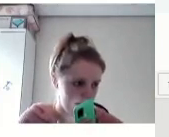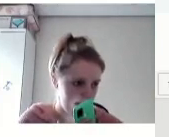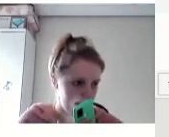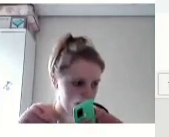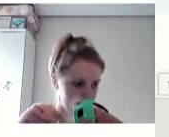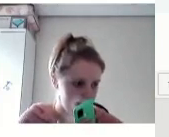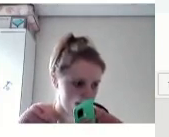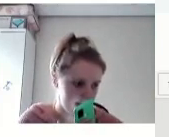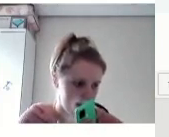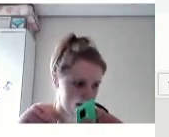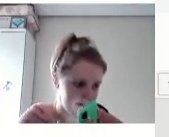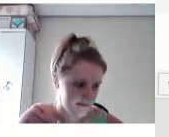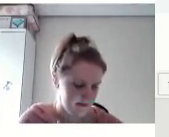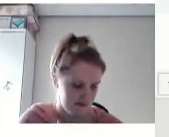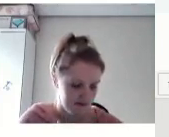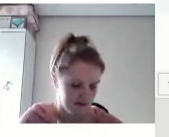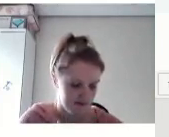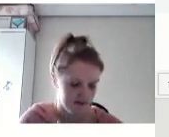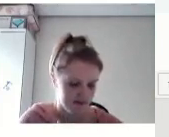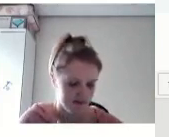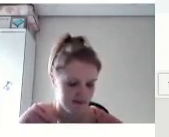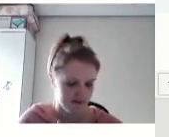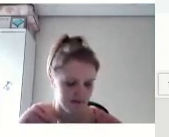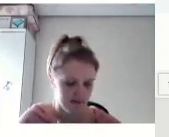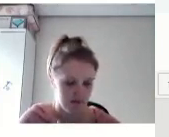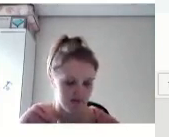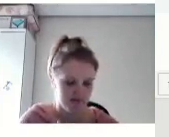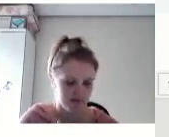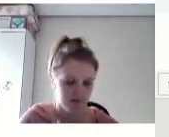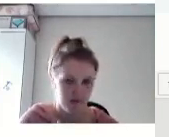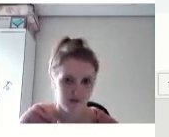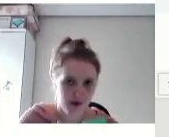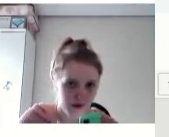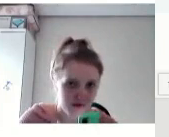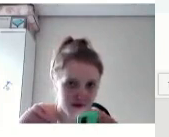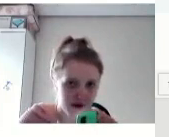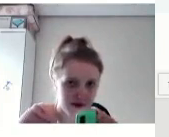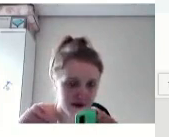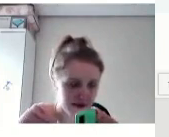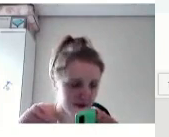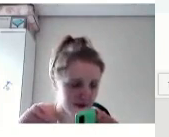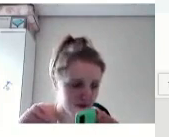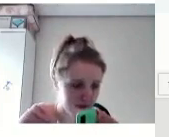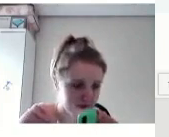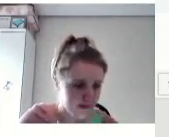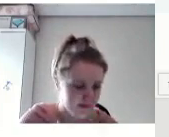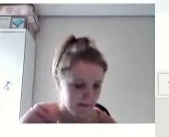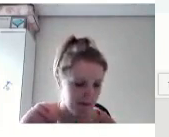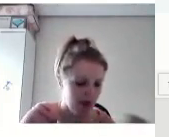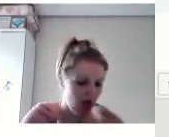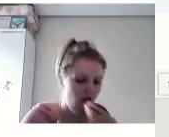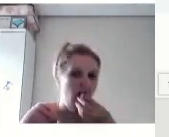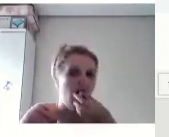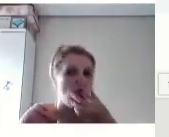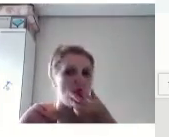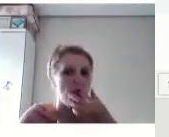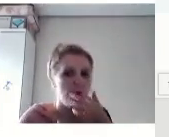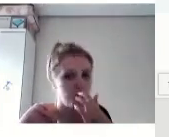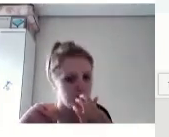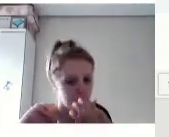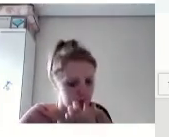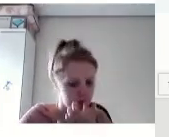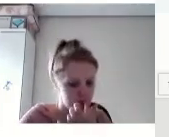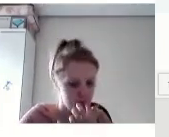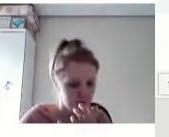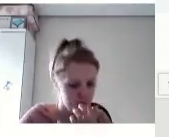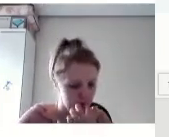L, del φ ponto estrela, né? Ou del φ estrela ponto, né? Como não tem nenhuma dependência na derivada temporal